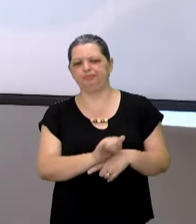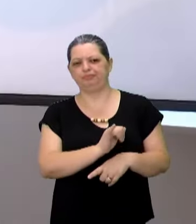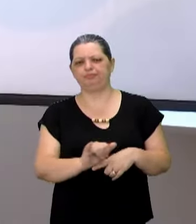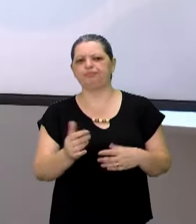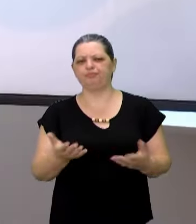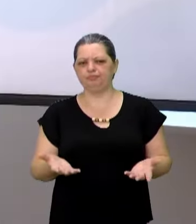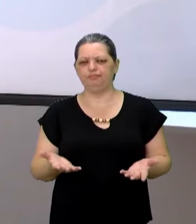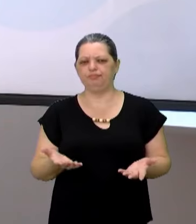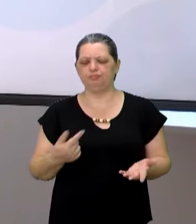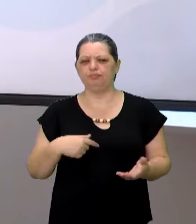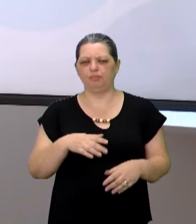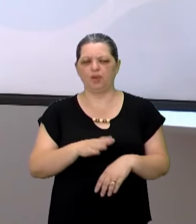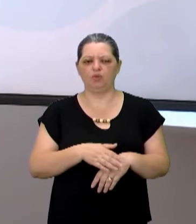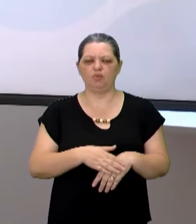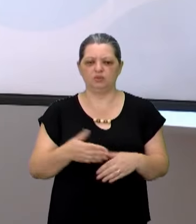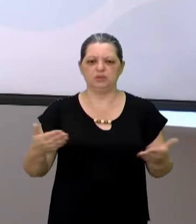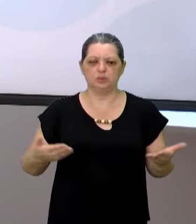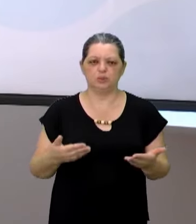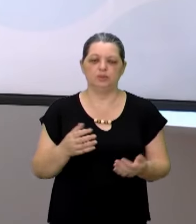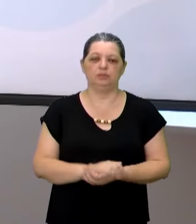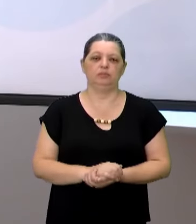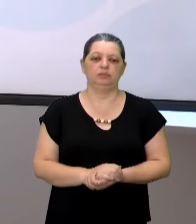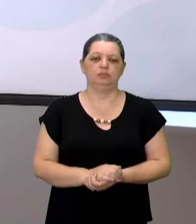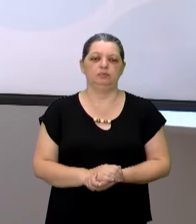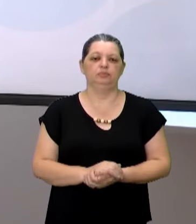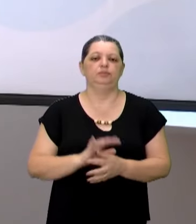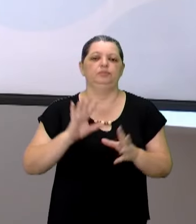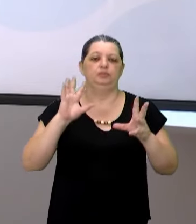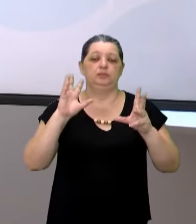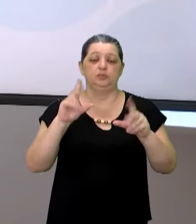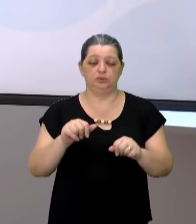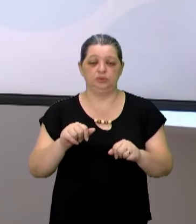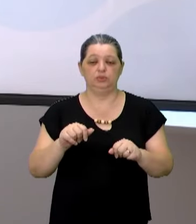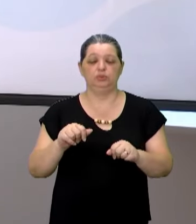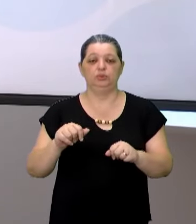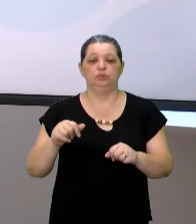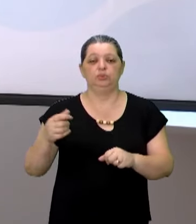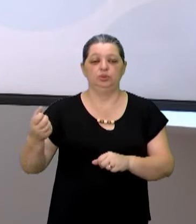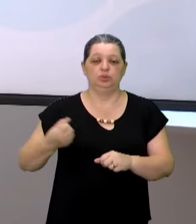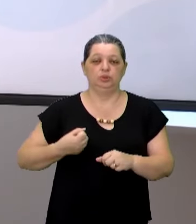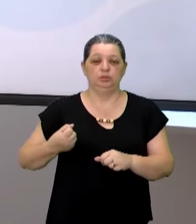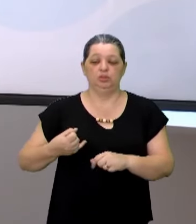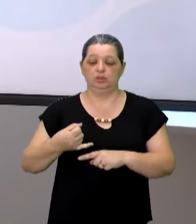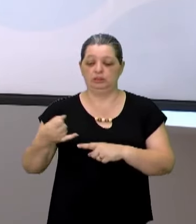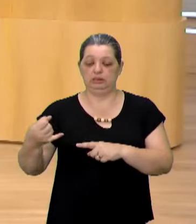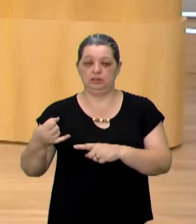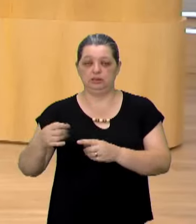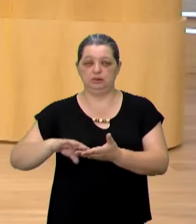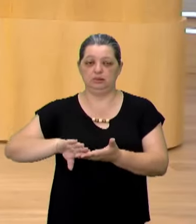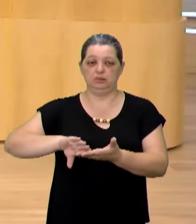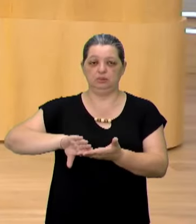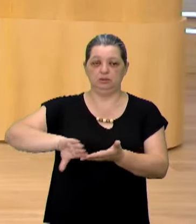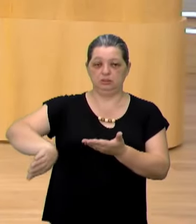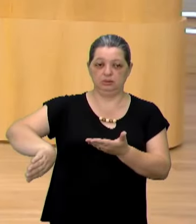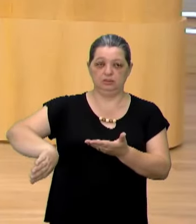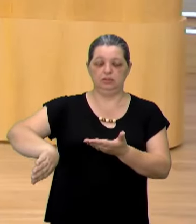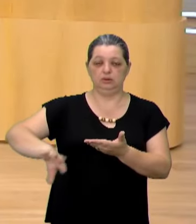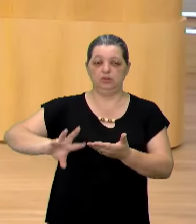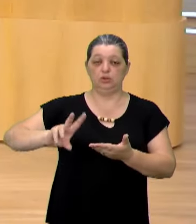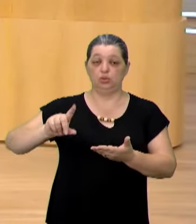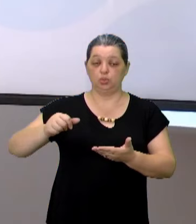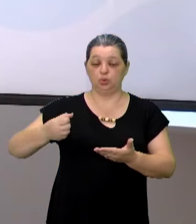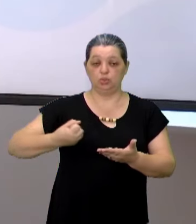como eu farei, né? Eu vou juntar todos os números que são negativos, né? E depois tirar todos os números que são